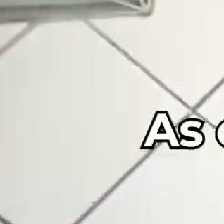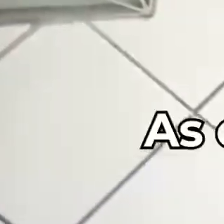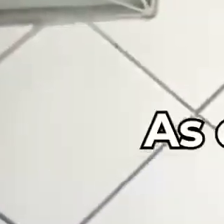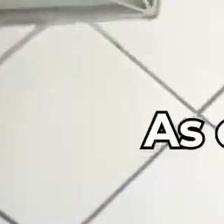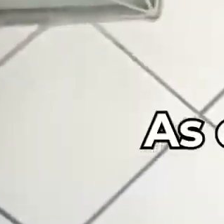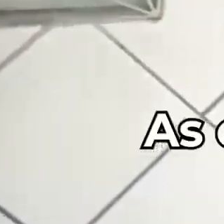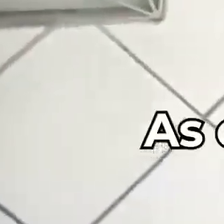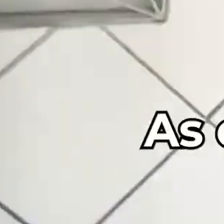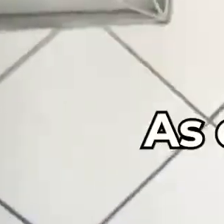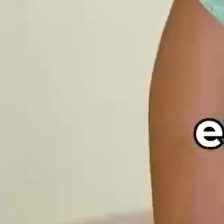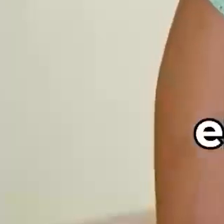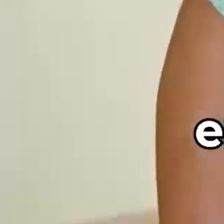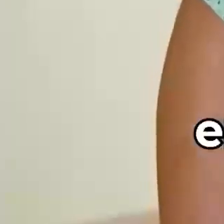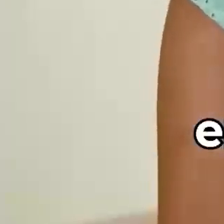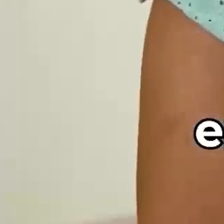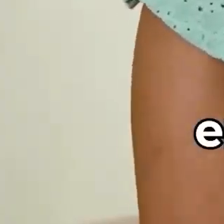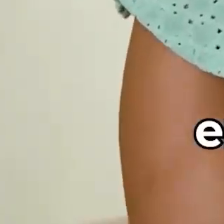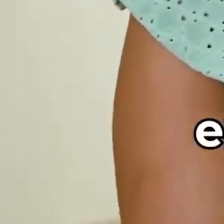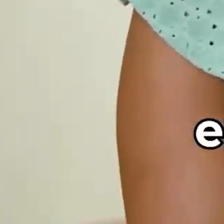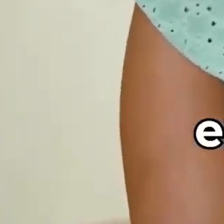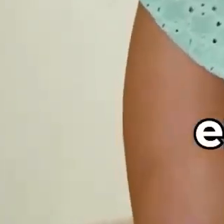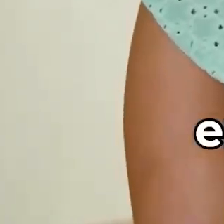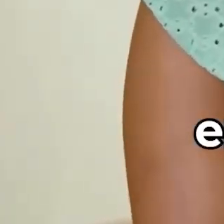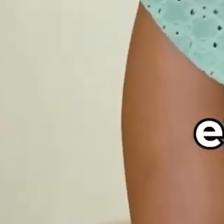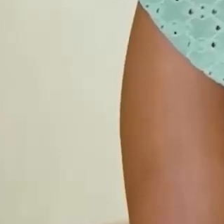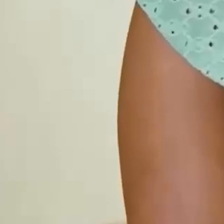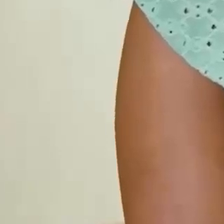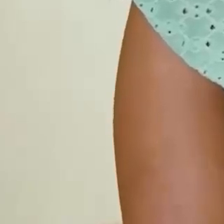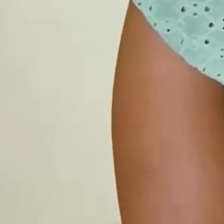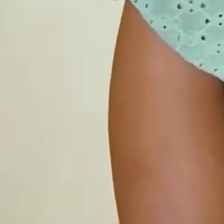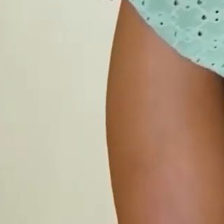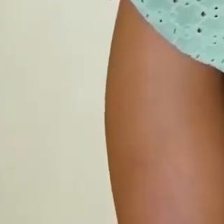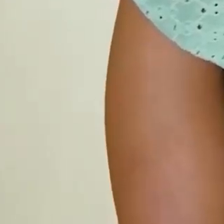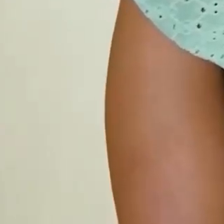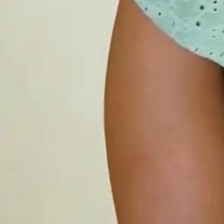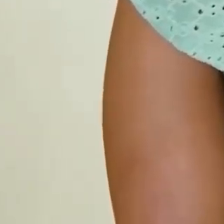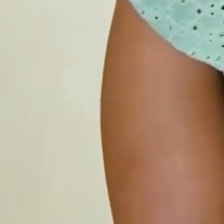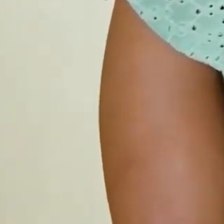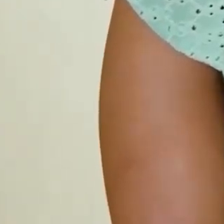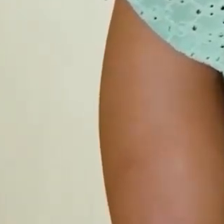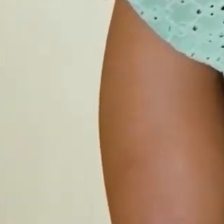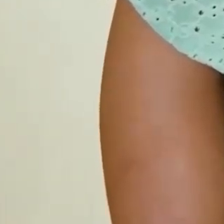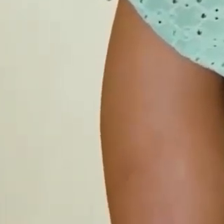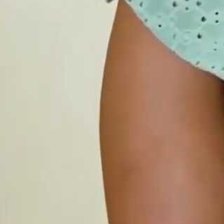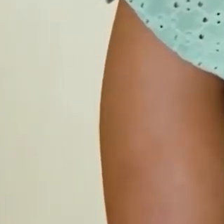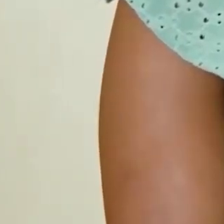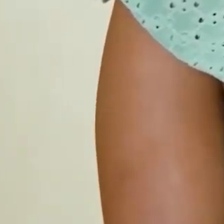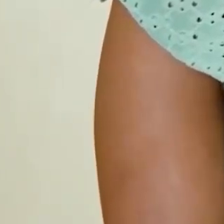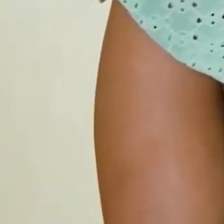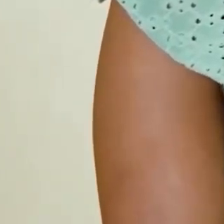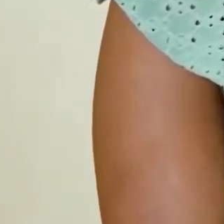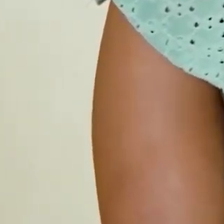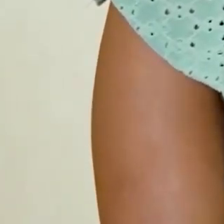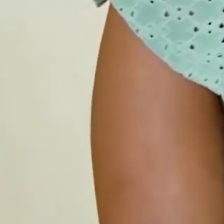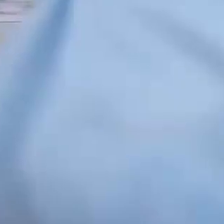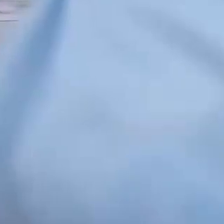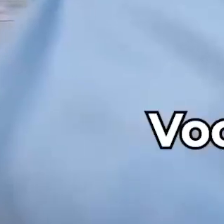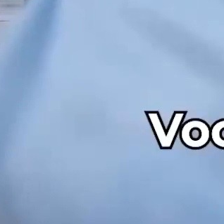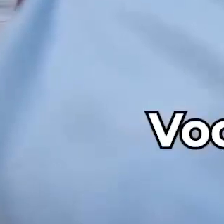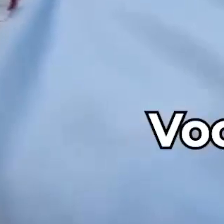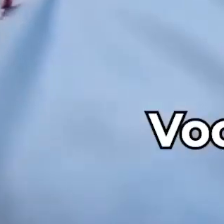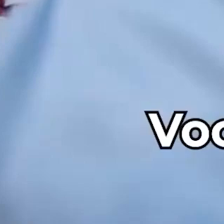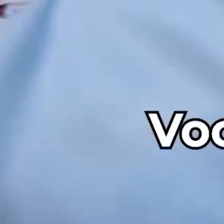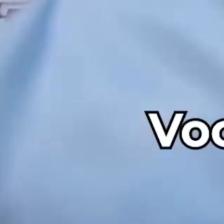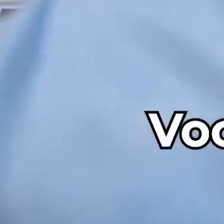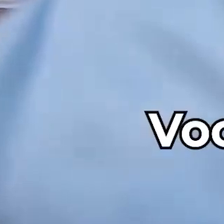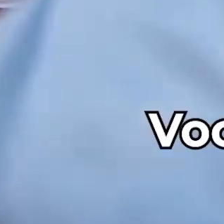As crianças não têm que estar na escola em si só por causa do Bolsa Família, mas em si para eles poderem ver que lugar de criança é na escola. Você